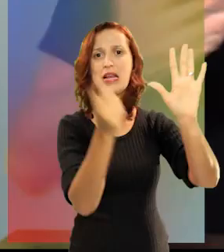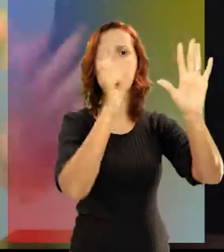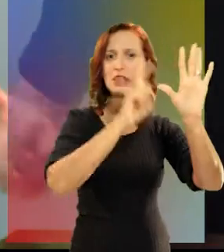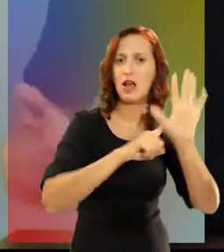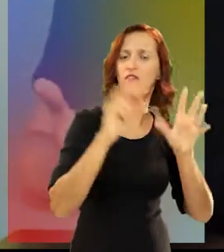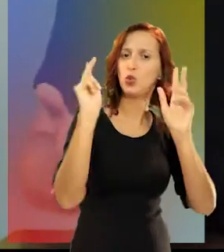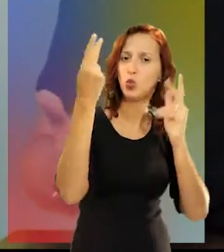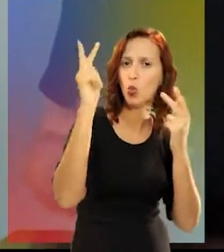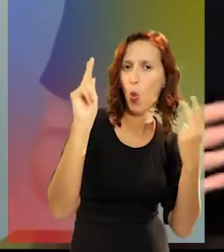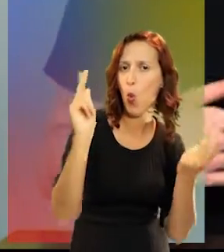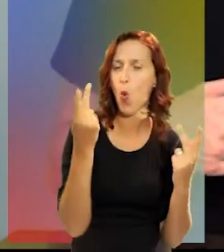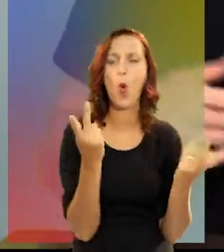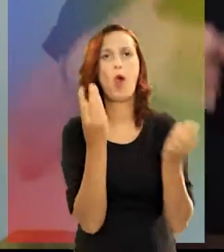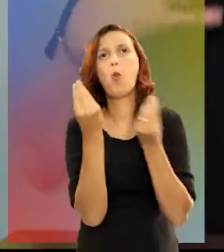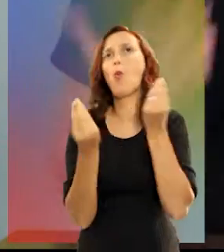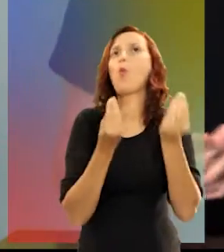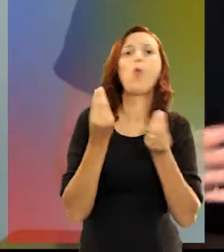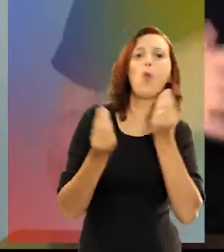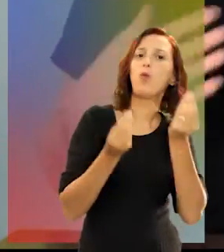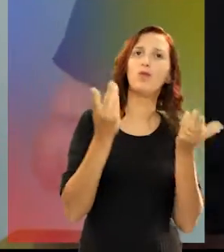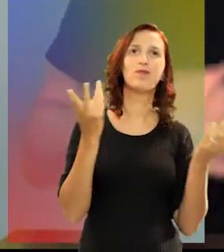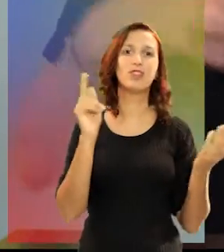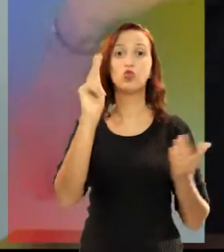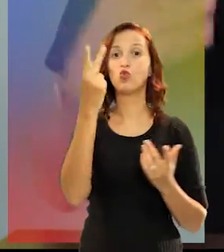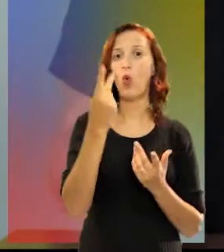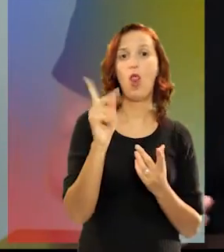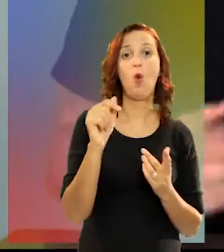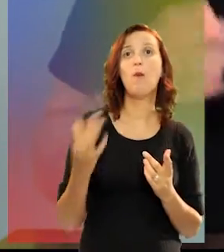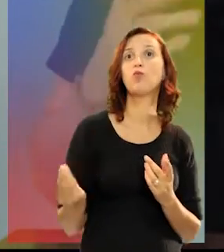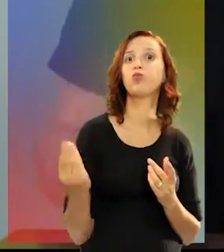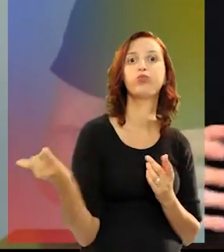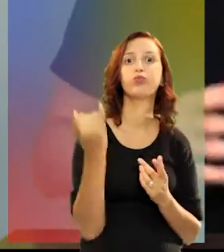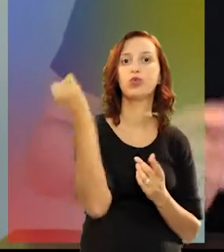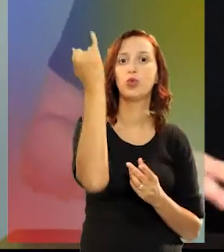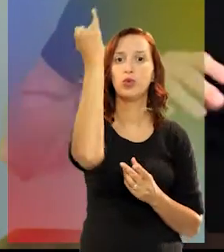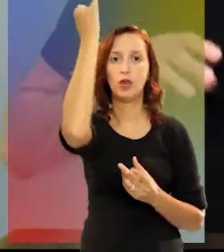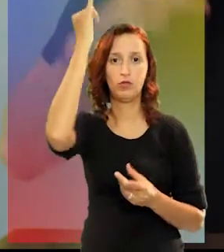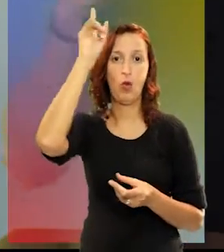de enredo, digamos assim. Tipo, a história não é tão importante. O